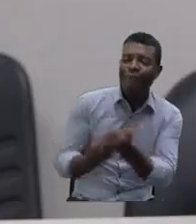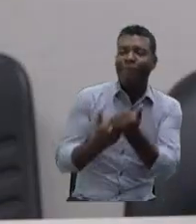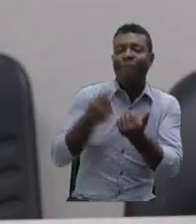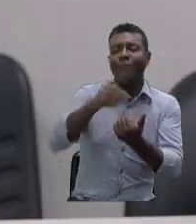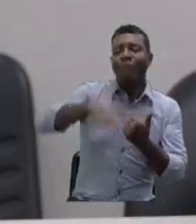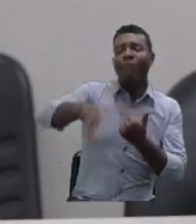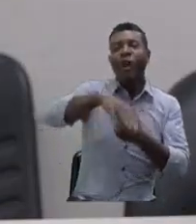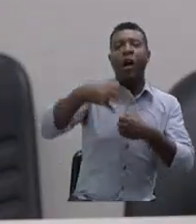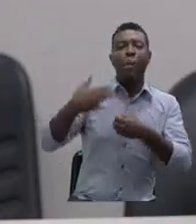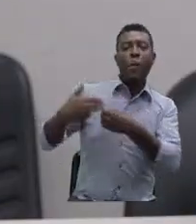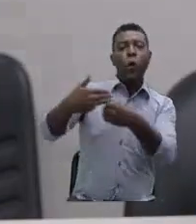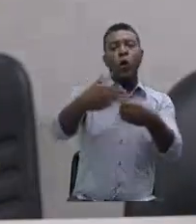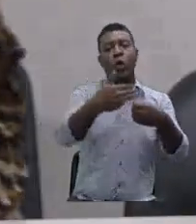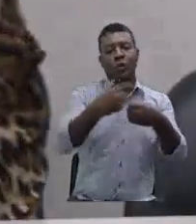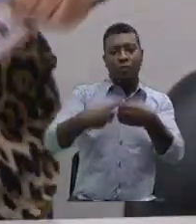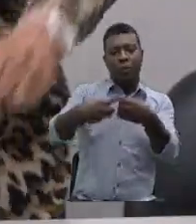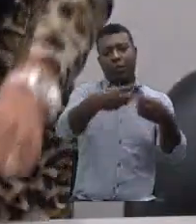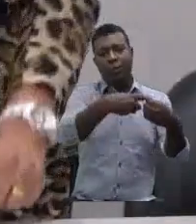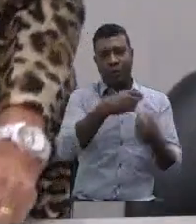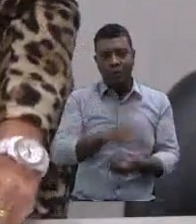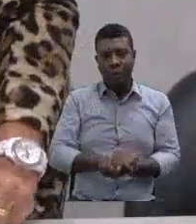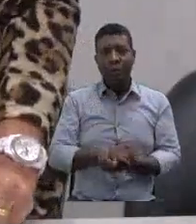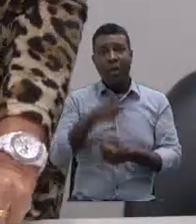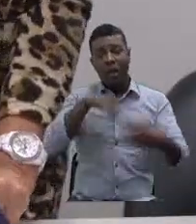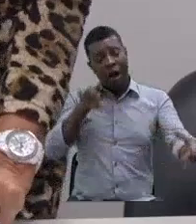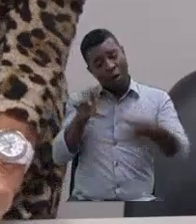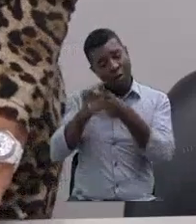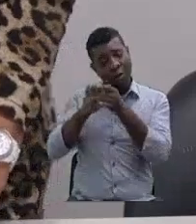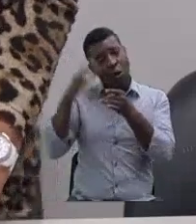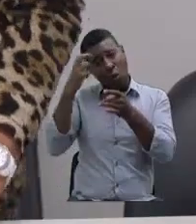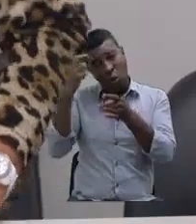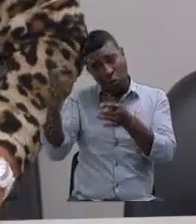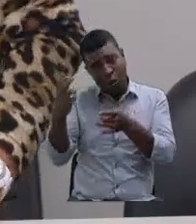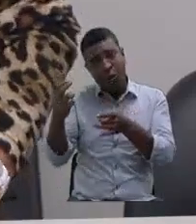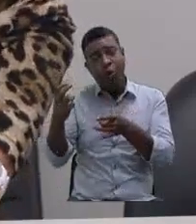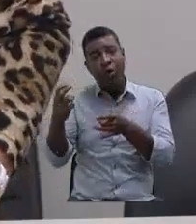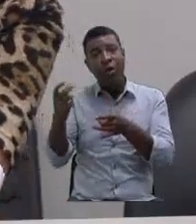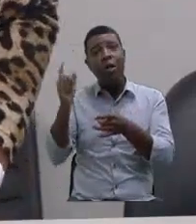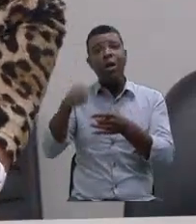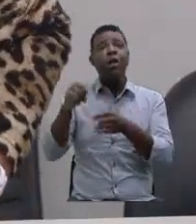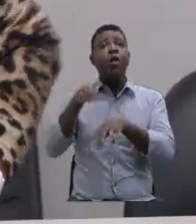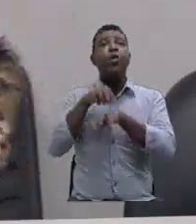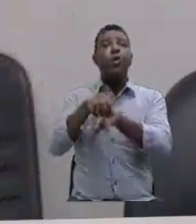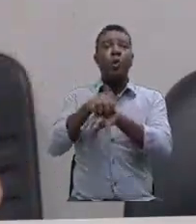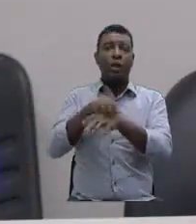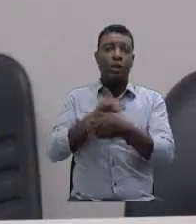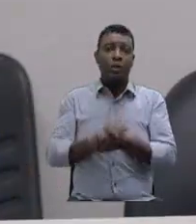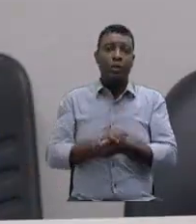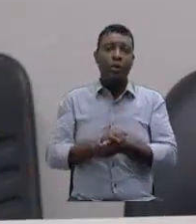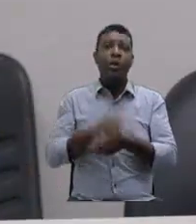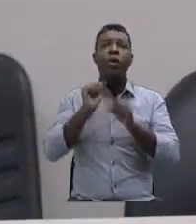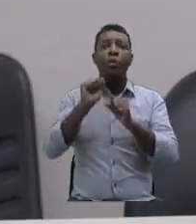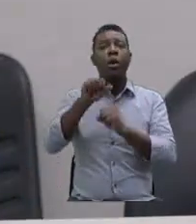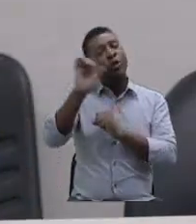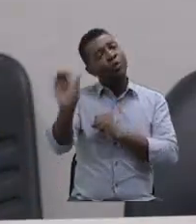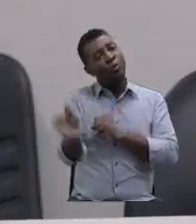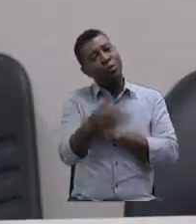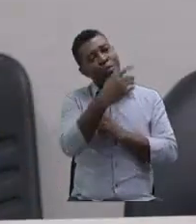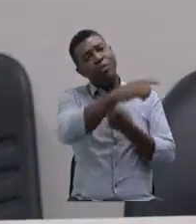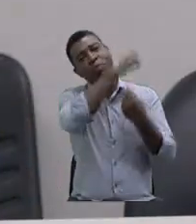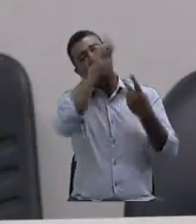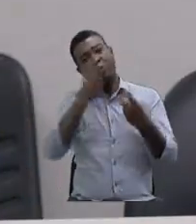nossas vinculadas da cultura e o turismo, por assim dizer. Pode passar para a